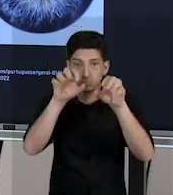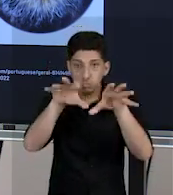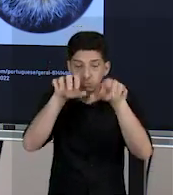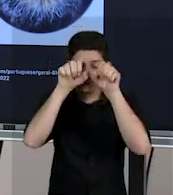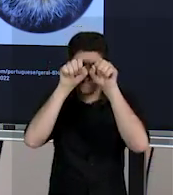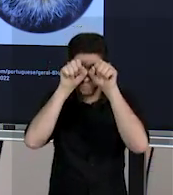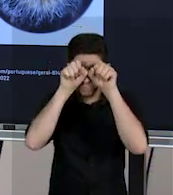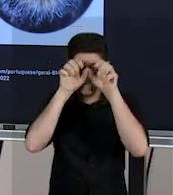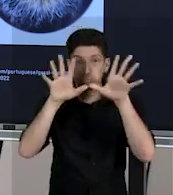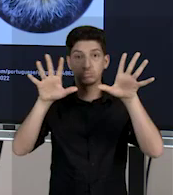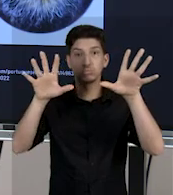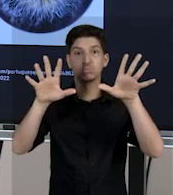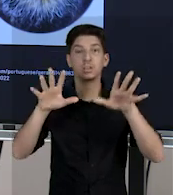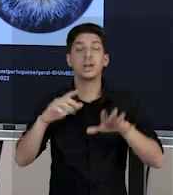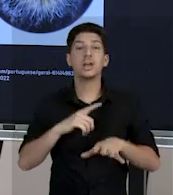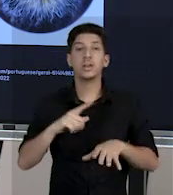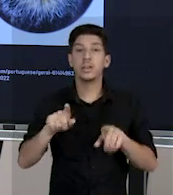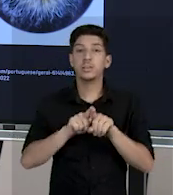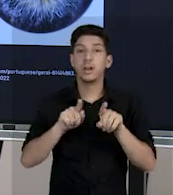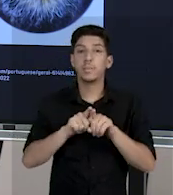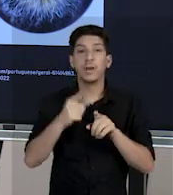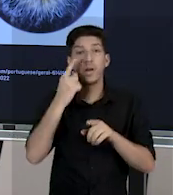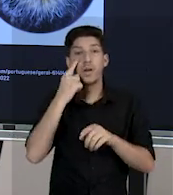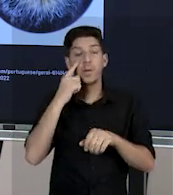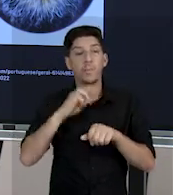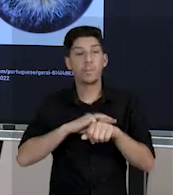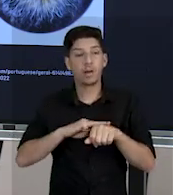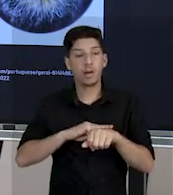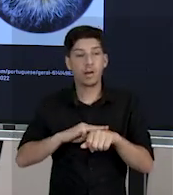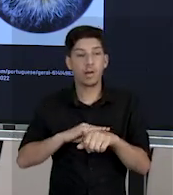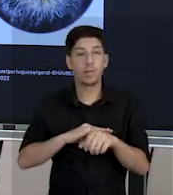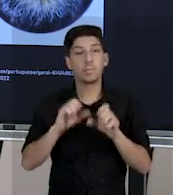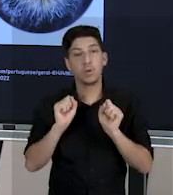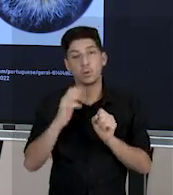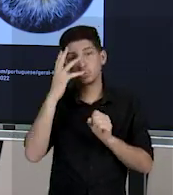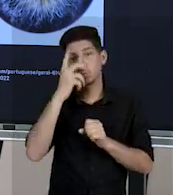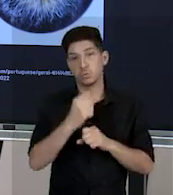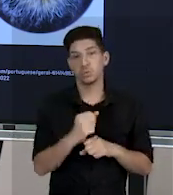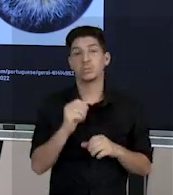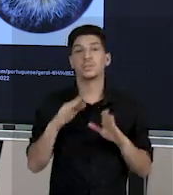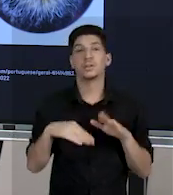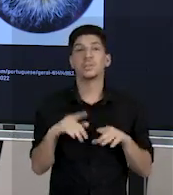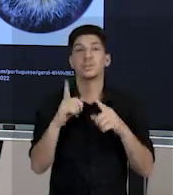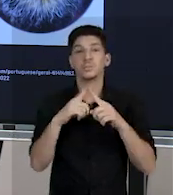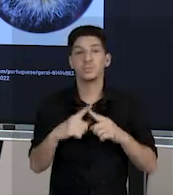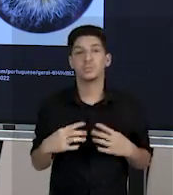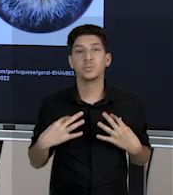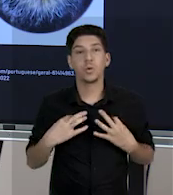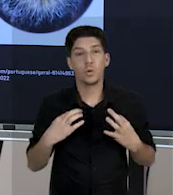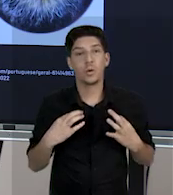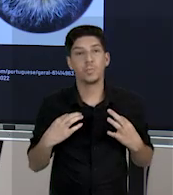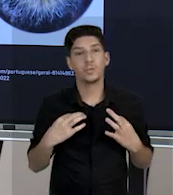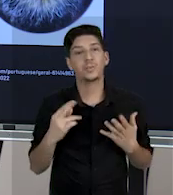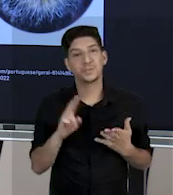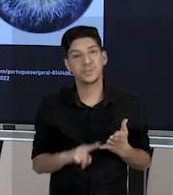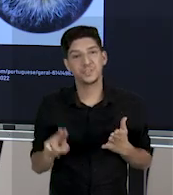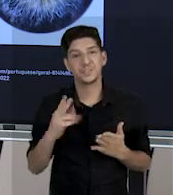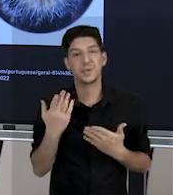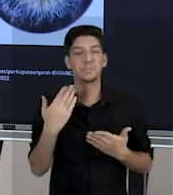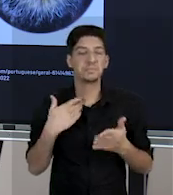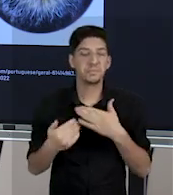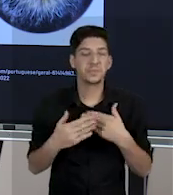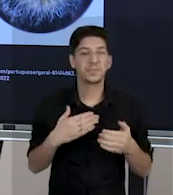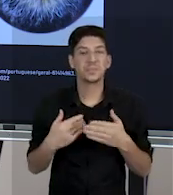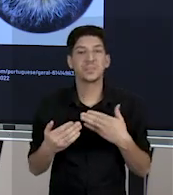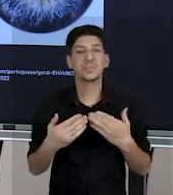olho castanho também, uma cor que pode ficar muito bonita com determinados tons de roupas que se veste. Então, independente da cor,